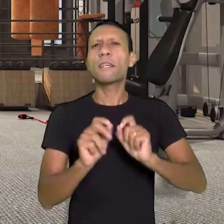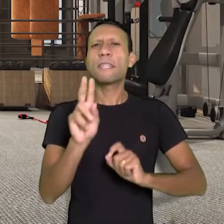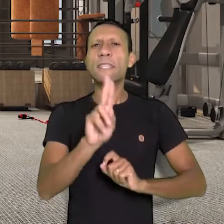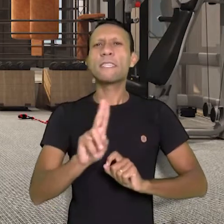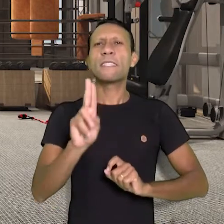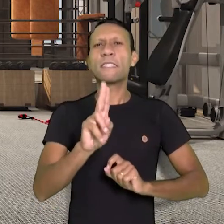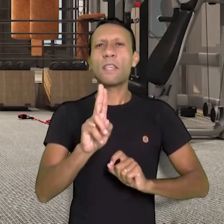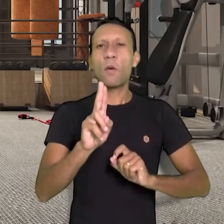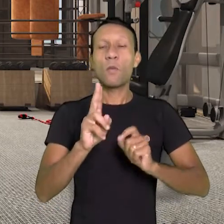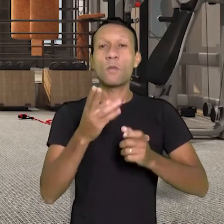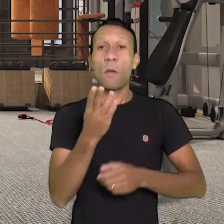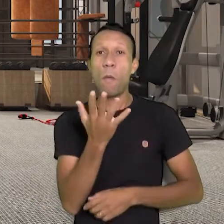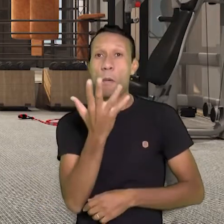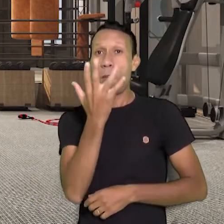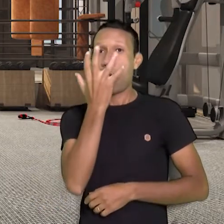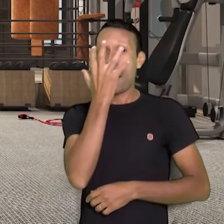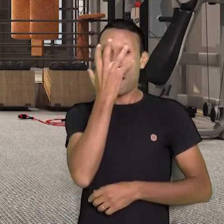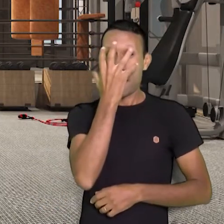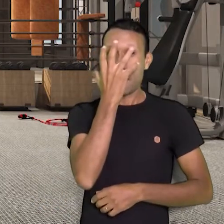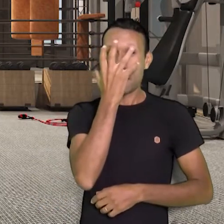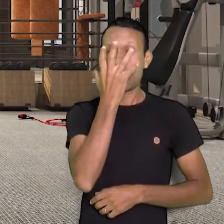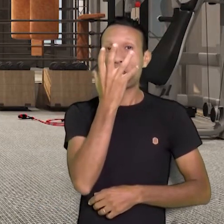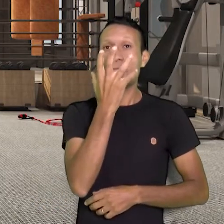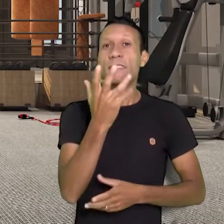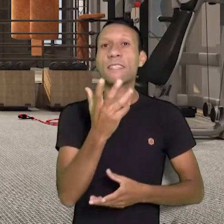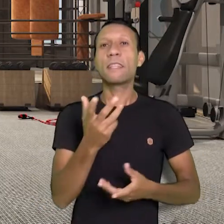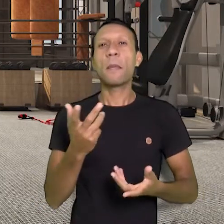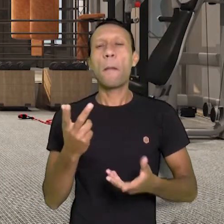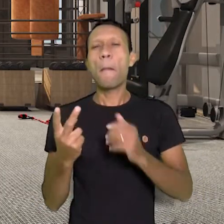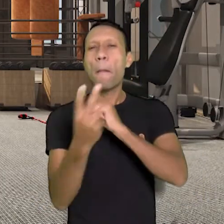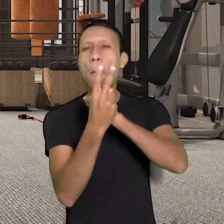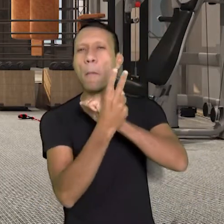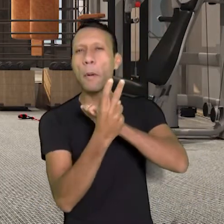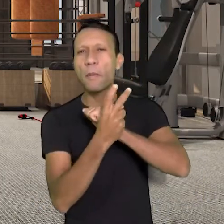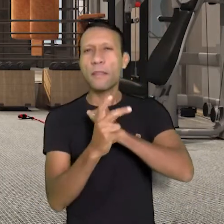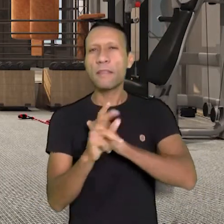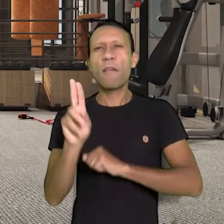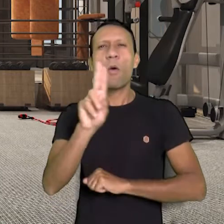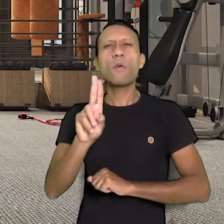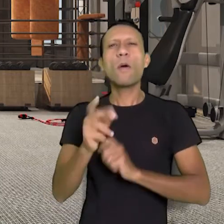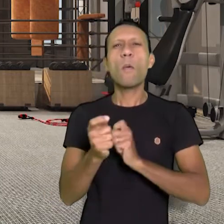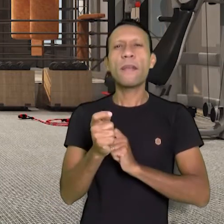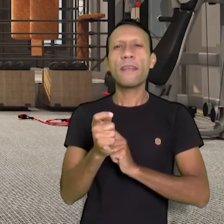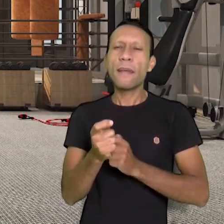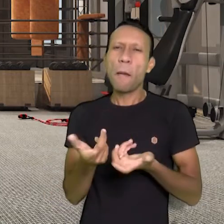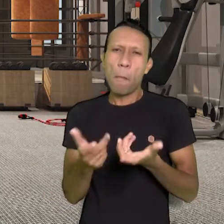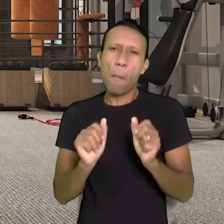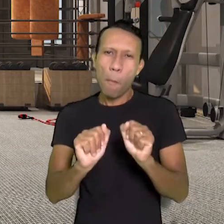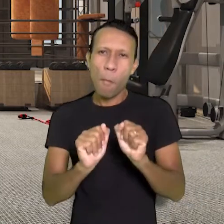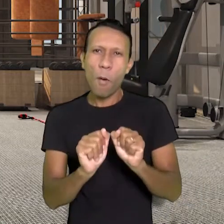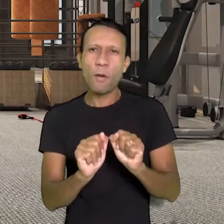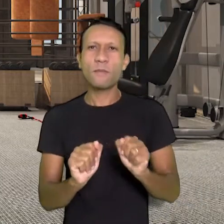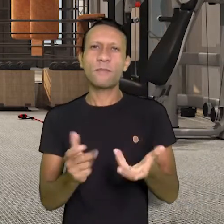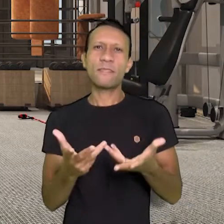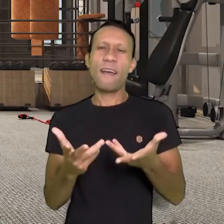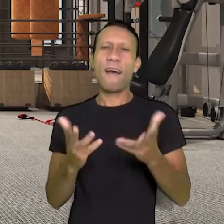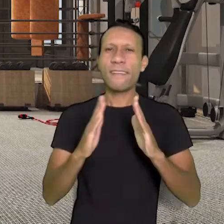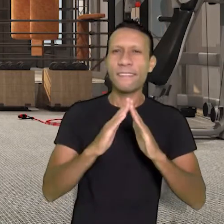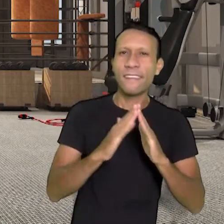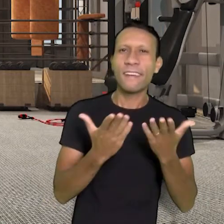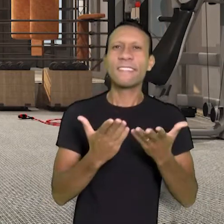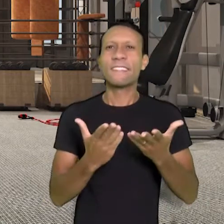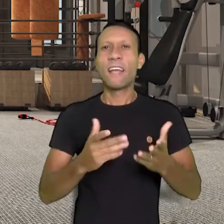se usa na esgrima é o capacete o protetor que a gente vai fazer o nosso protetor né com a peneira e usa a espada